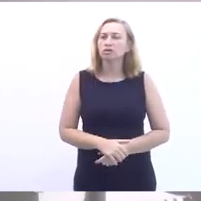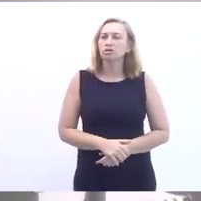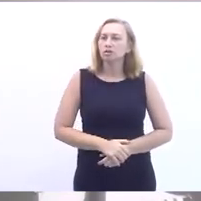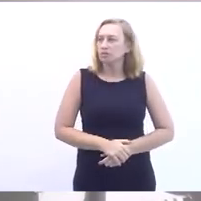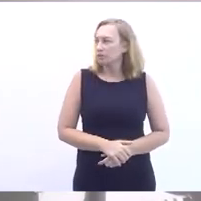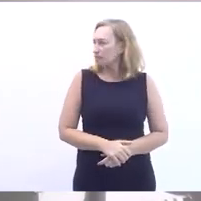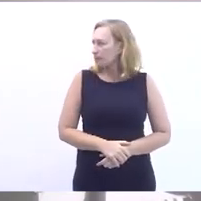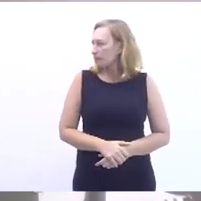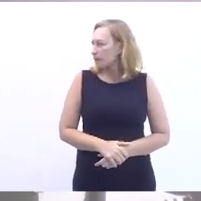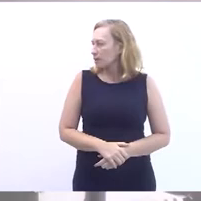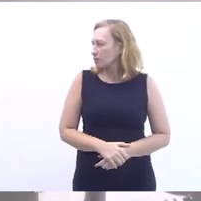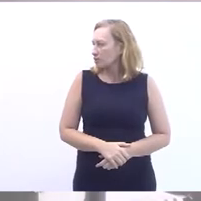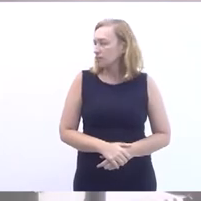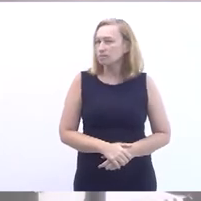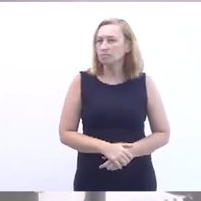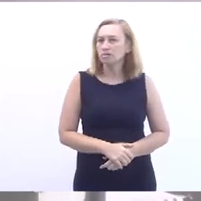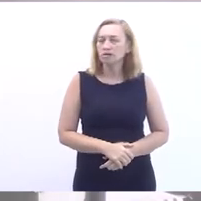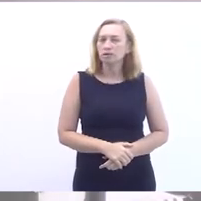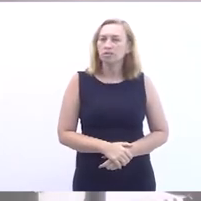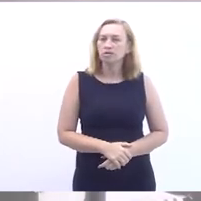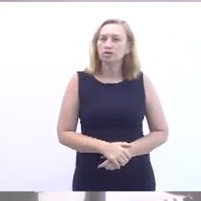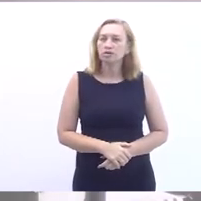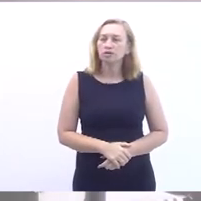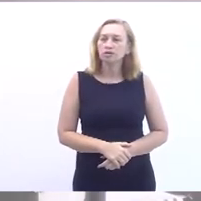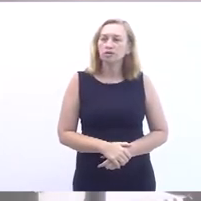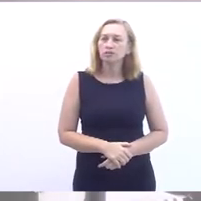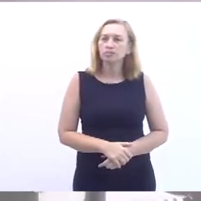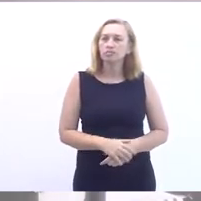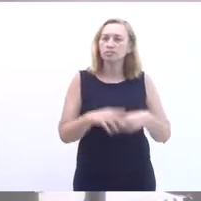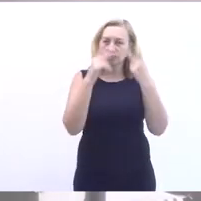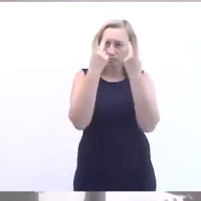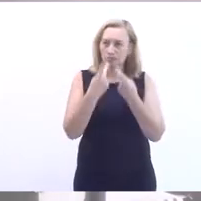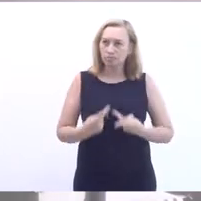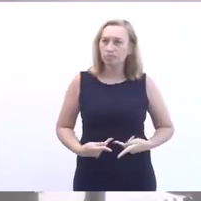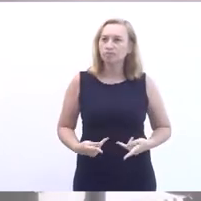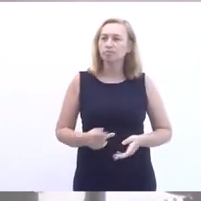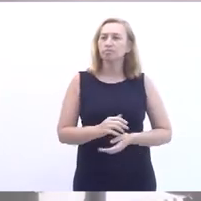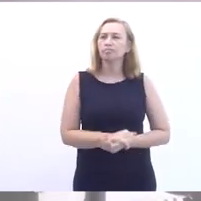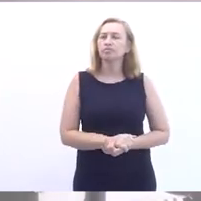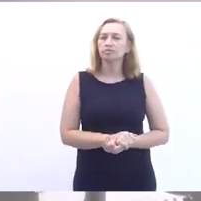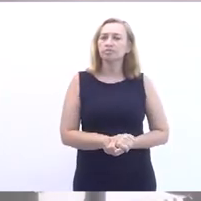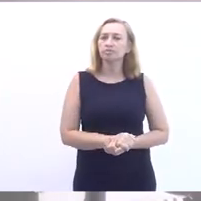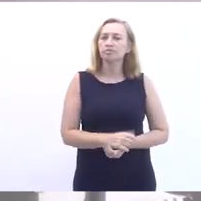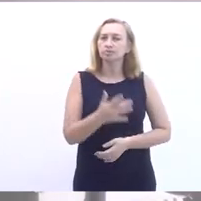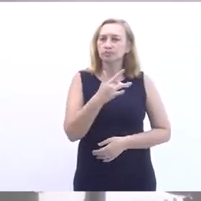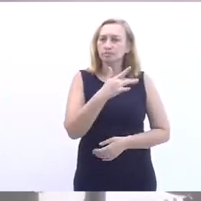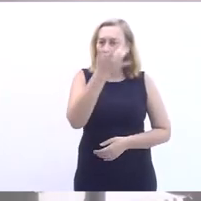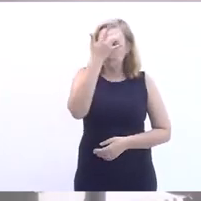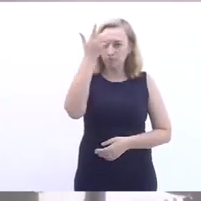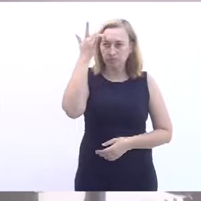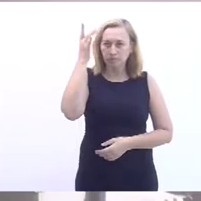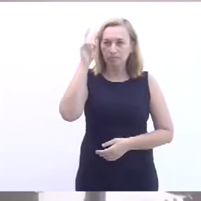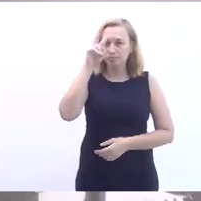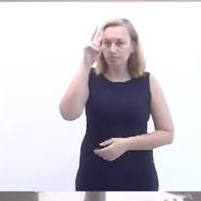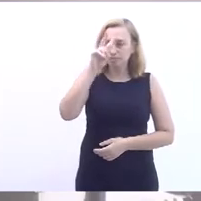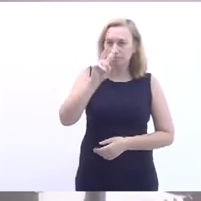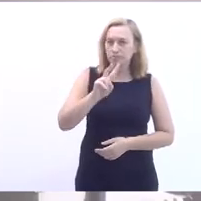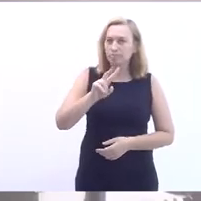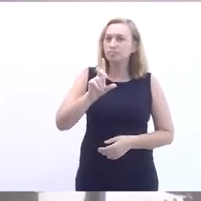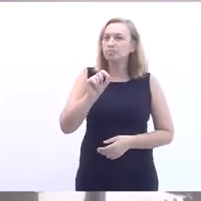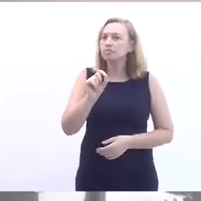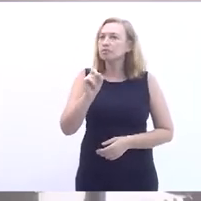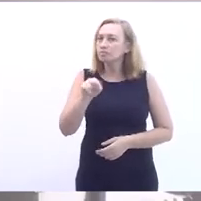na Itália e de humanização do tratamento da Saúde Mental está lembrando o que que era